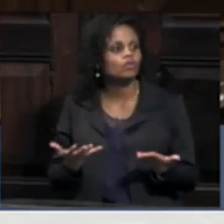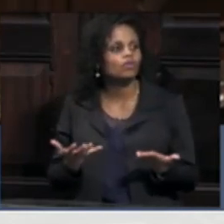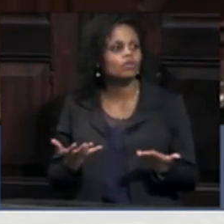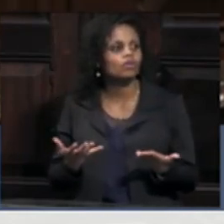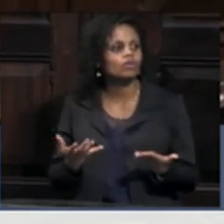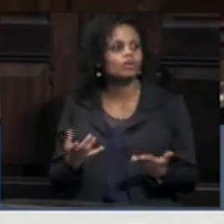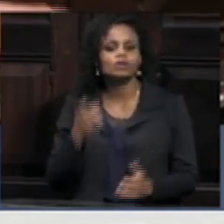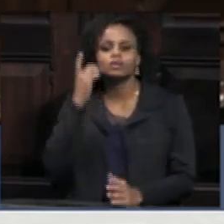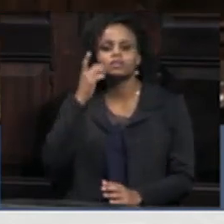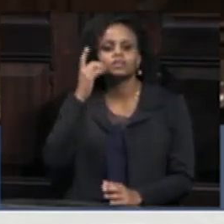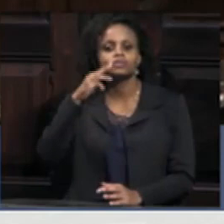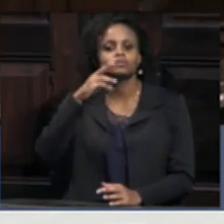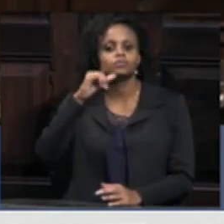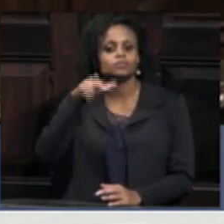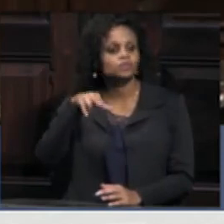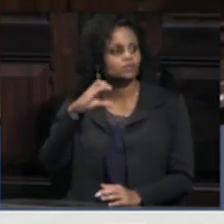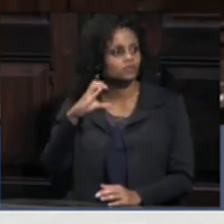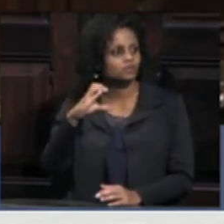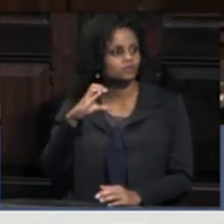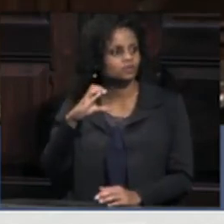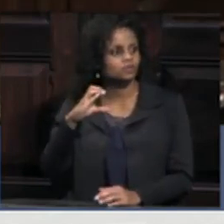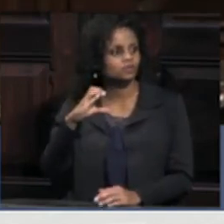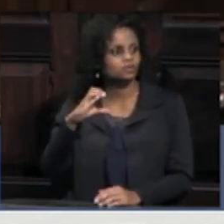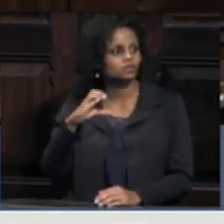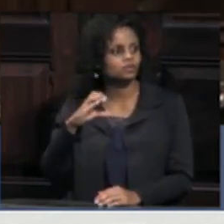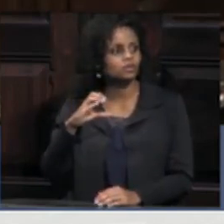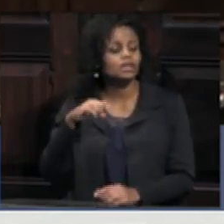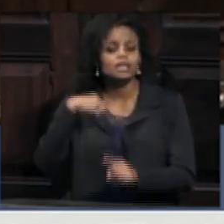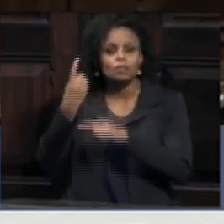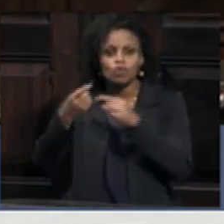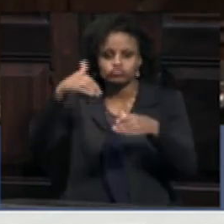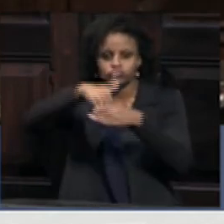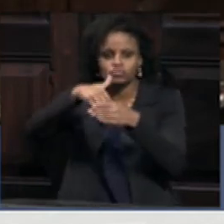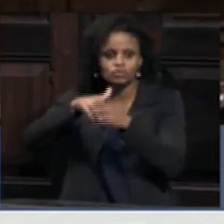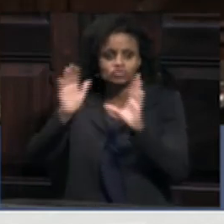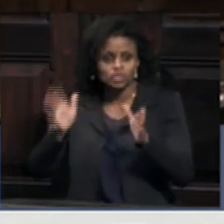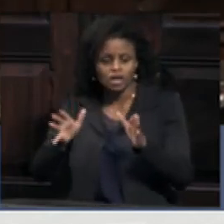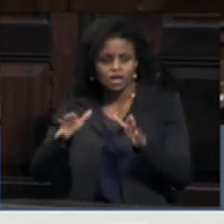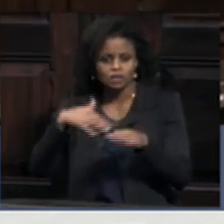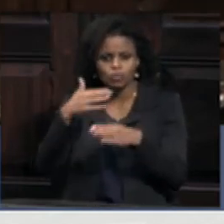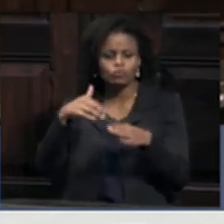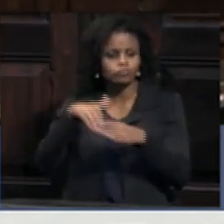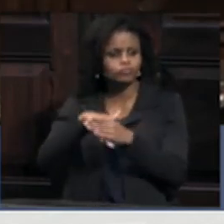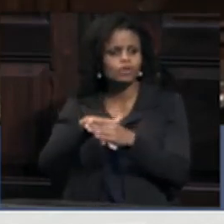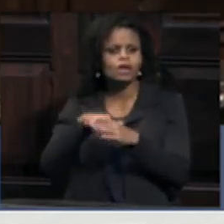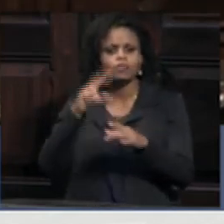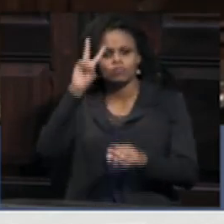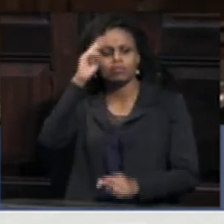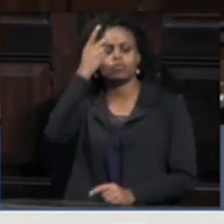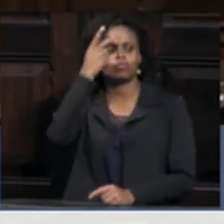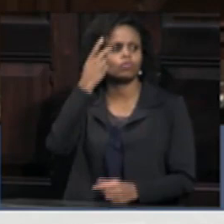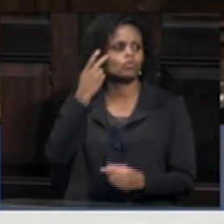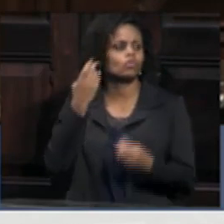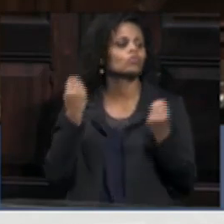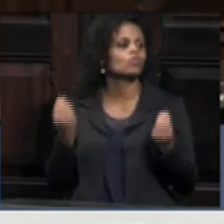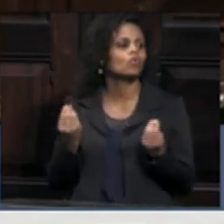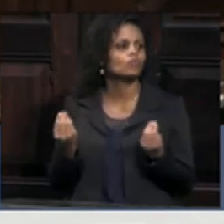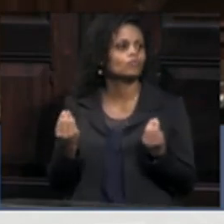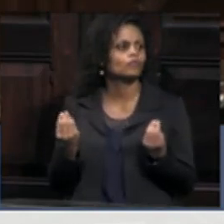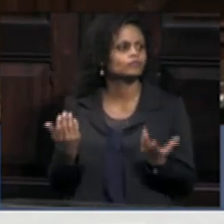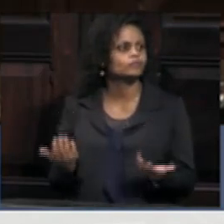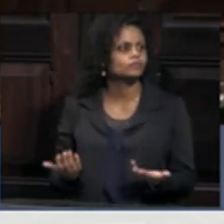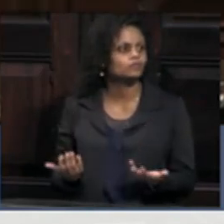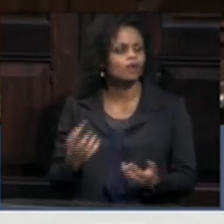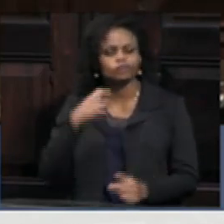deputado Mink, depois da eleição, haver mudança de posição? Isso é uma desmoralização para o